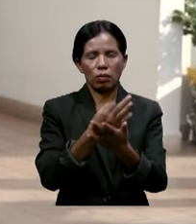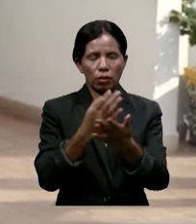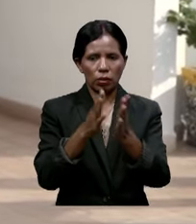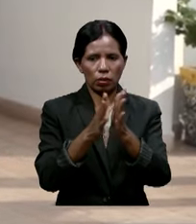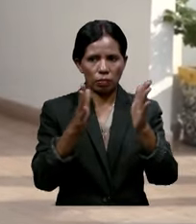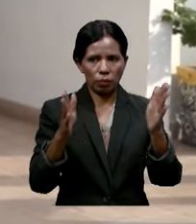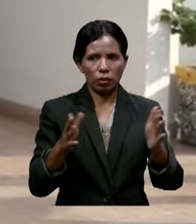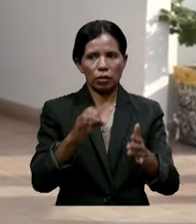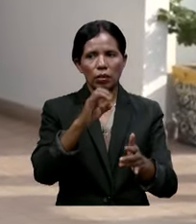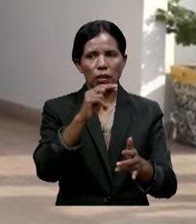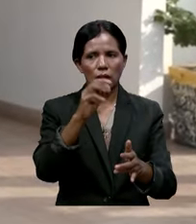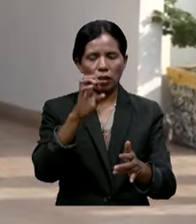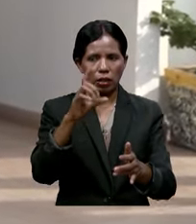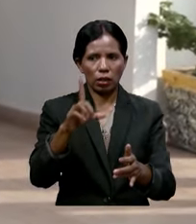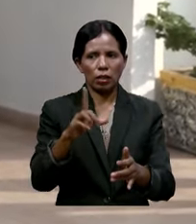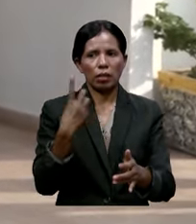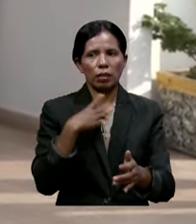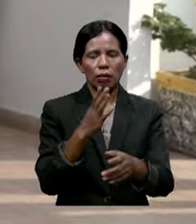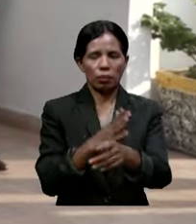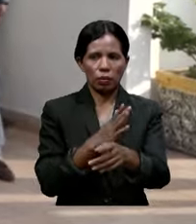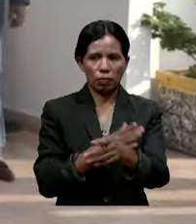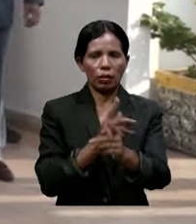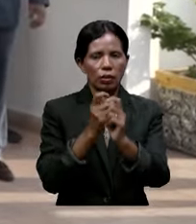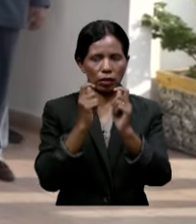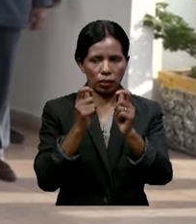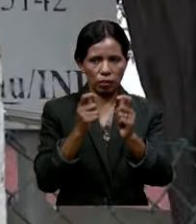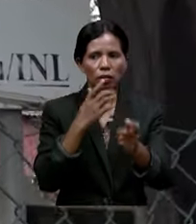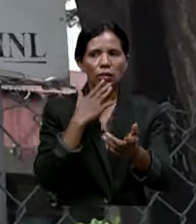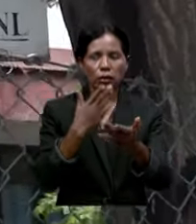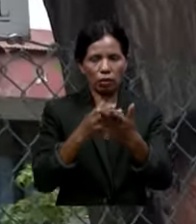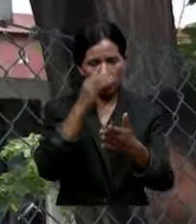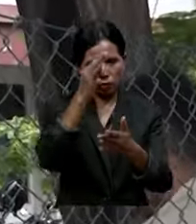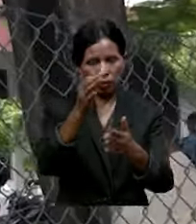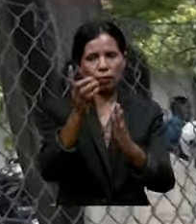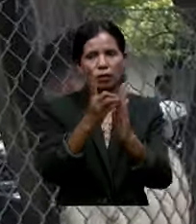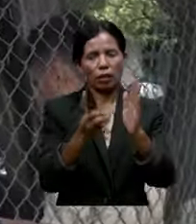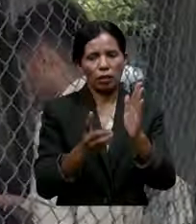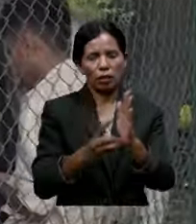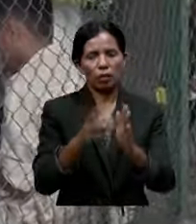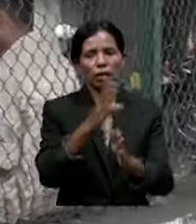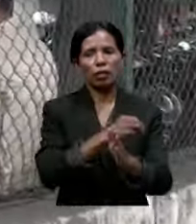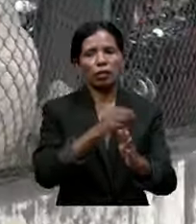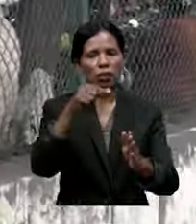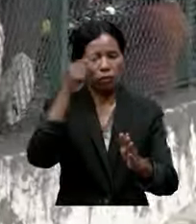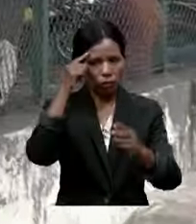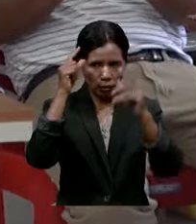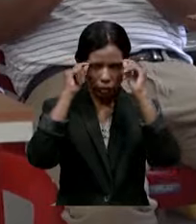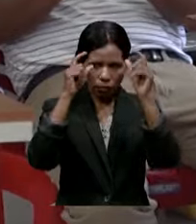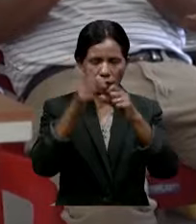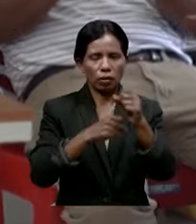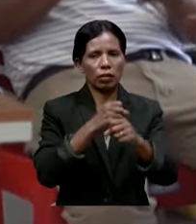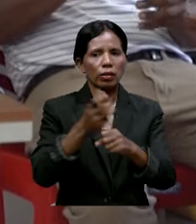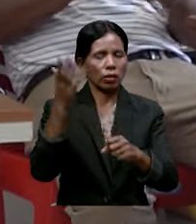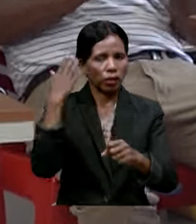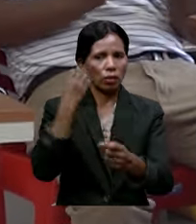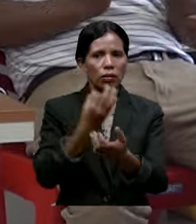ba INL para itu bela promove teto dia clio e futuro né? Tuir dados portal transparência, Governo Timor-Leste tinangkotu